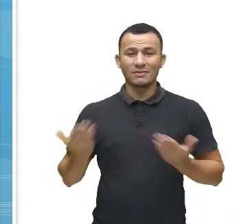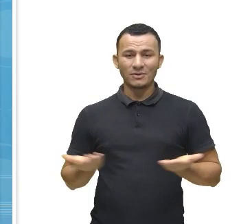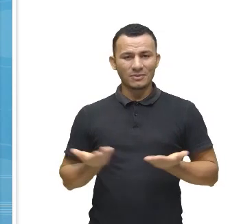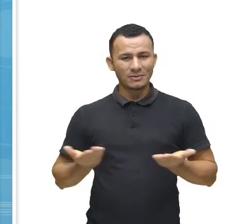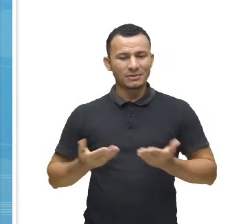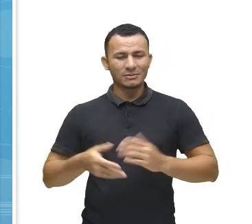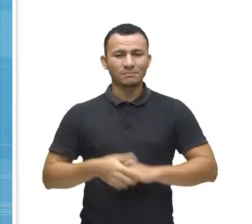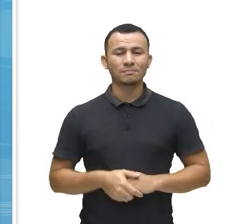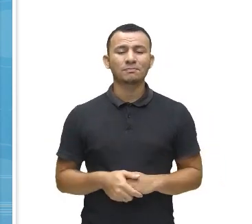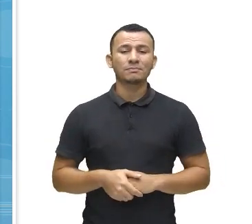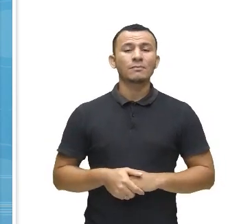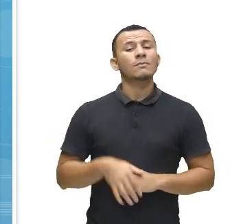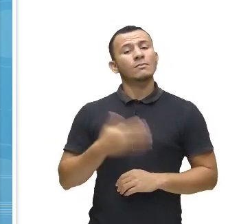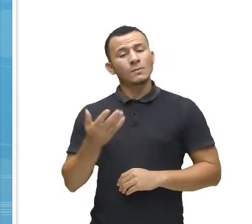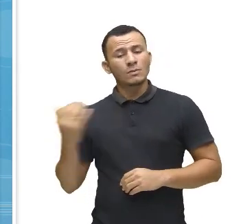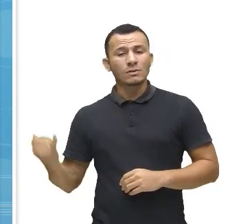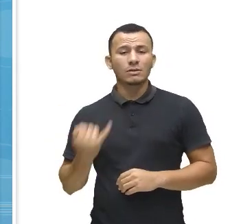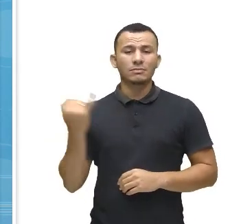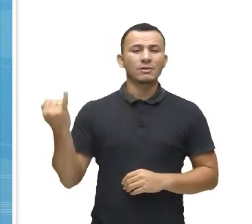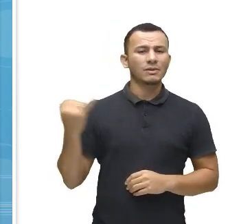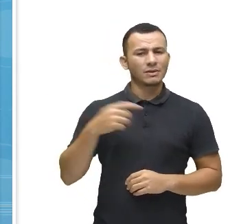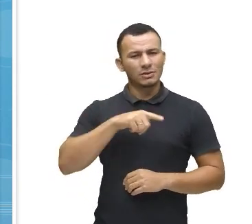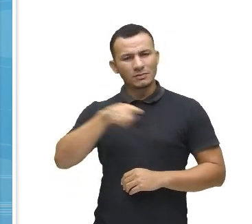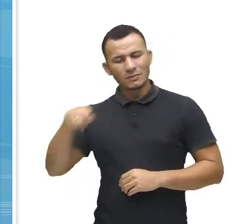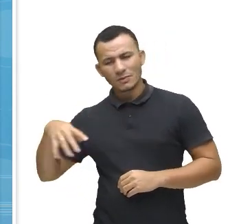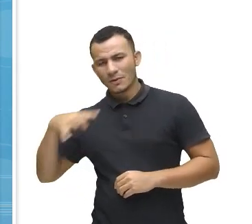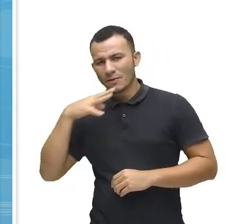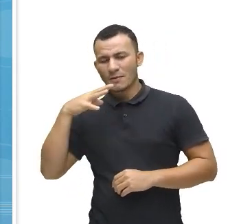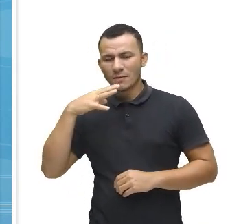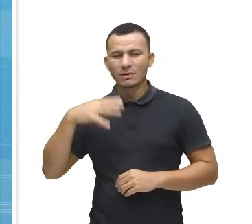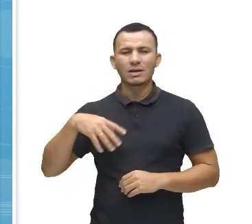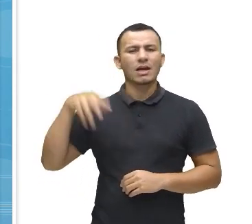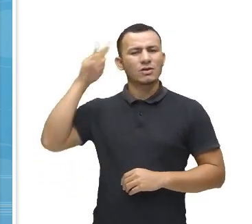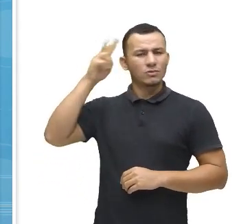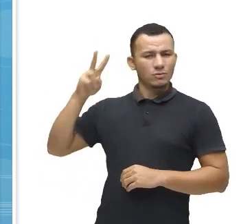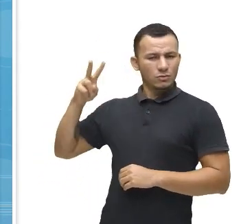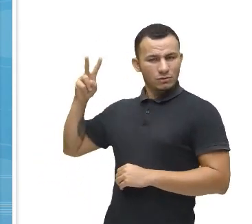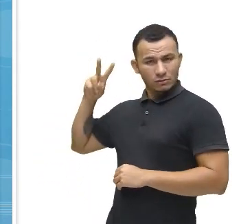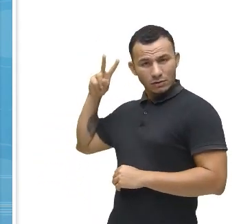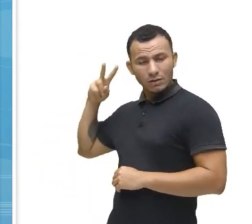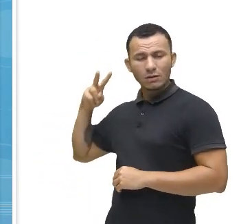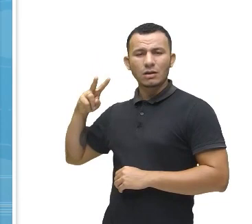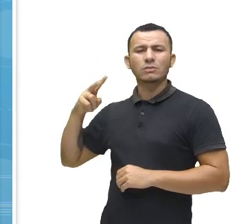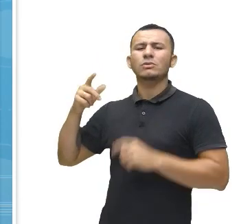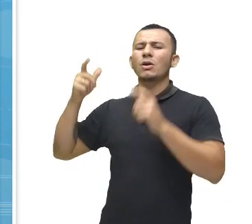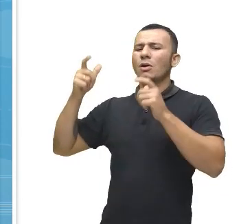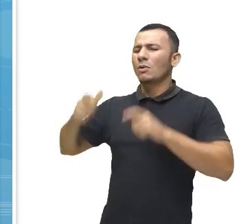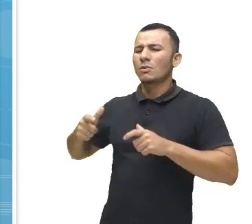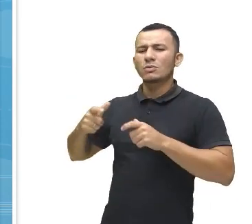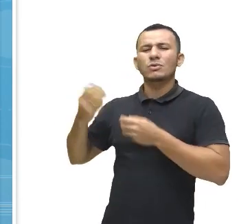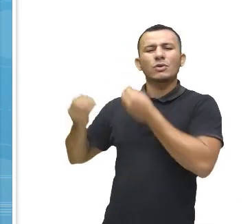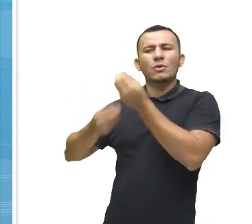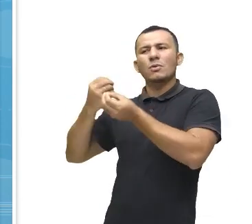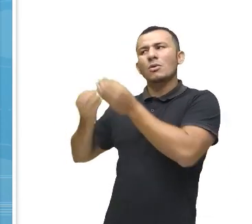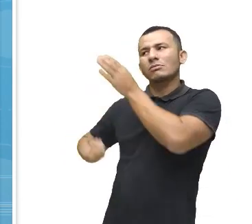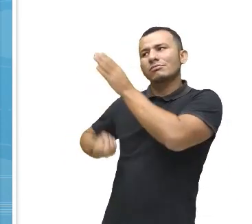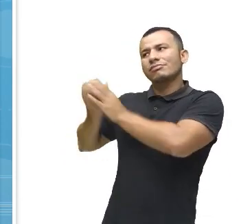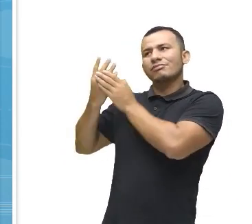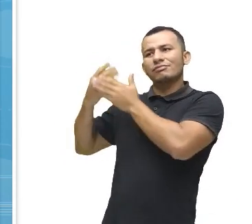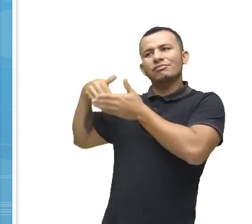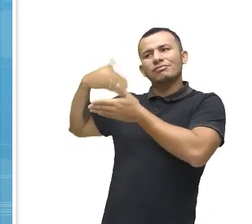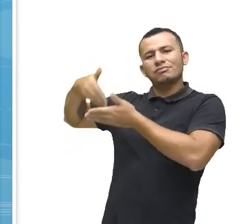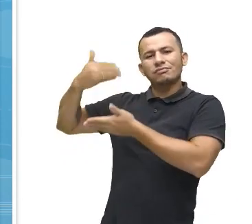Então, gente, é interessante a gente conhecer a nossa história, conhecer de onde a gente vem, para a gente valorizar quem a gente